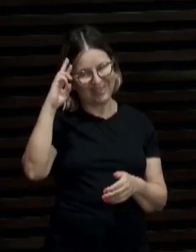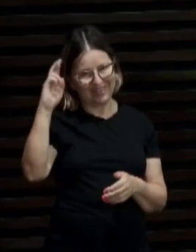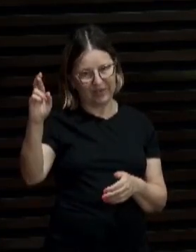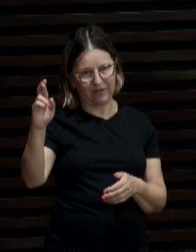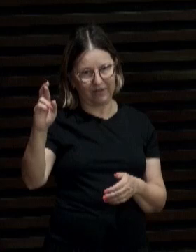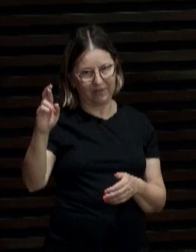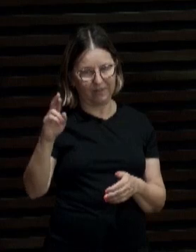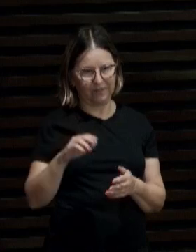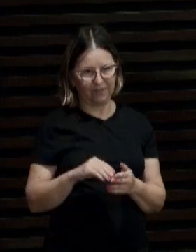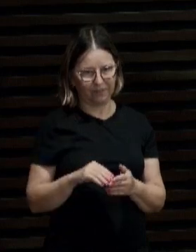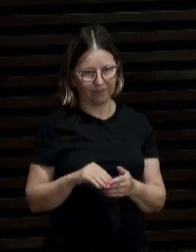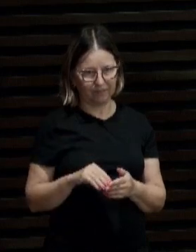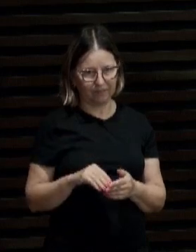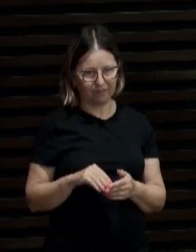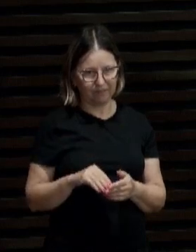ganhou.